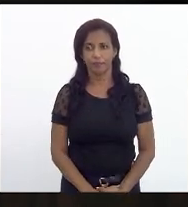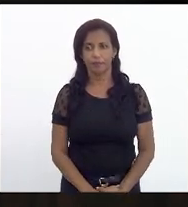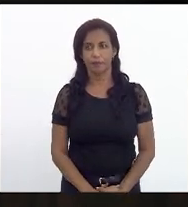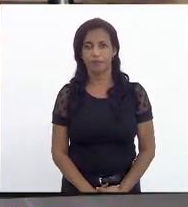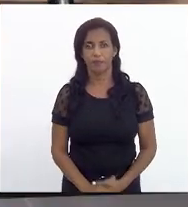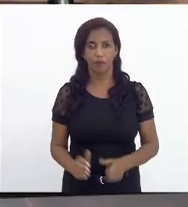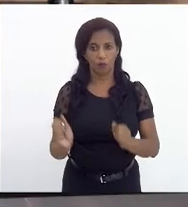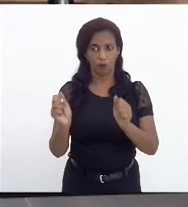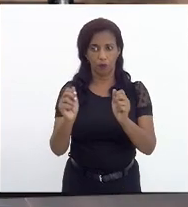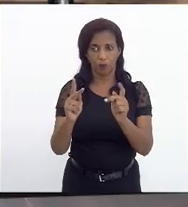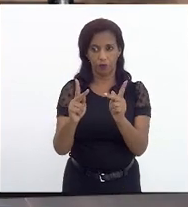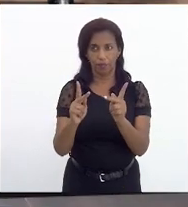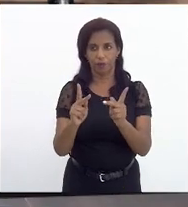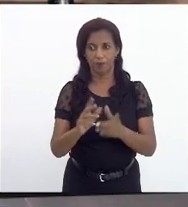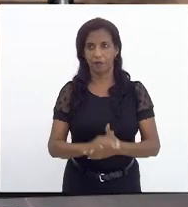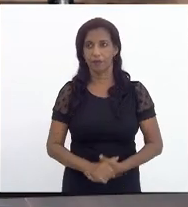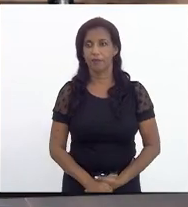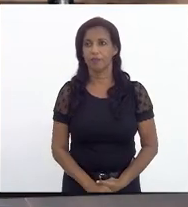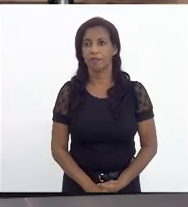Ok?